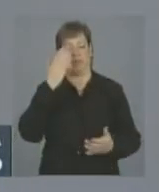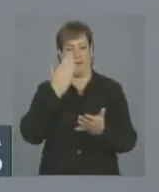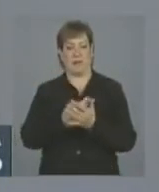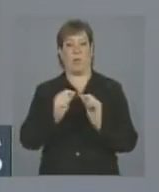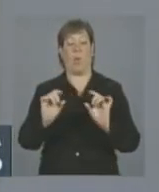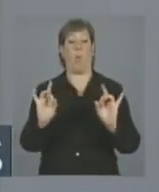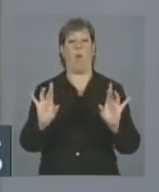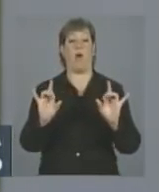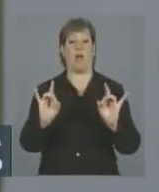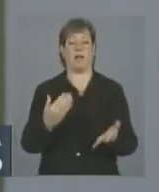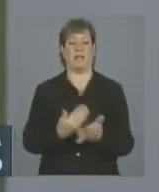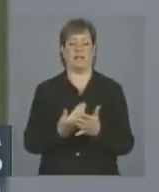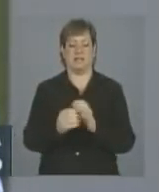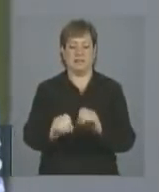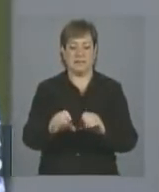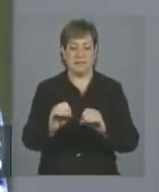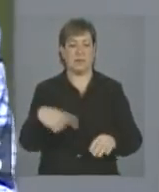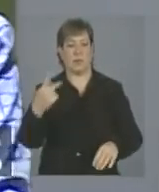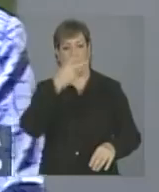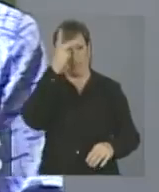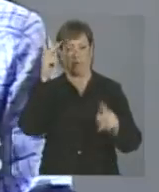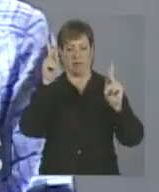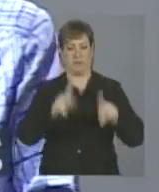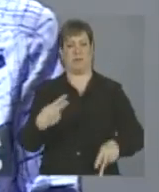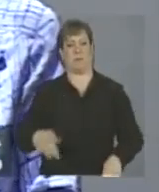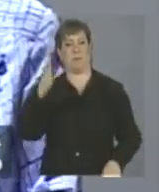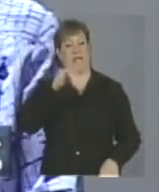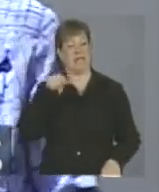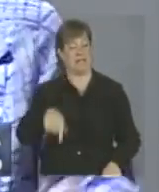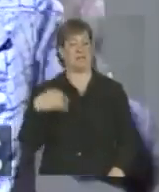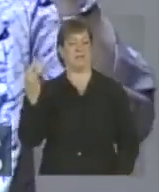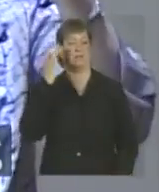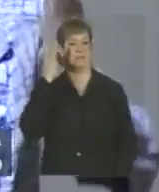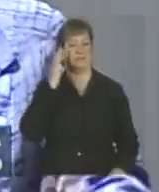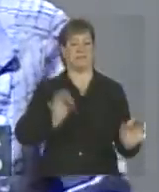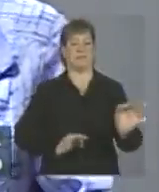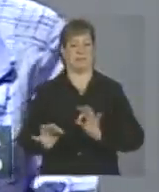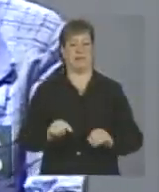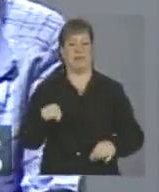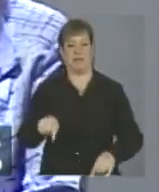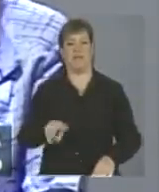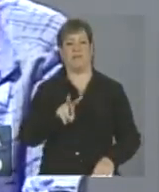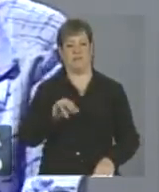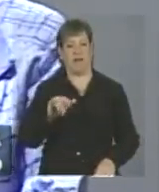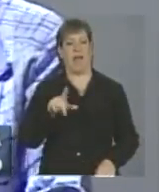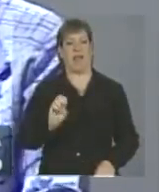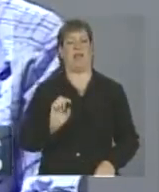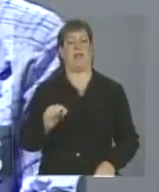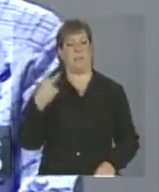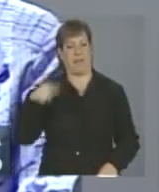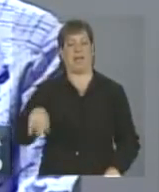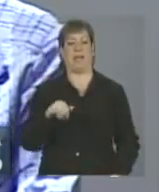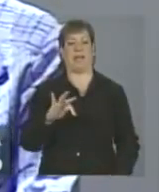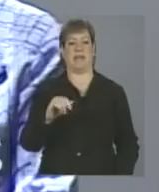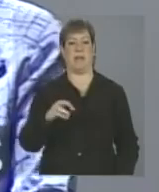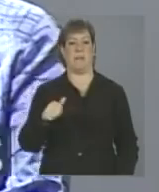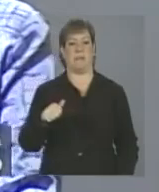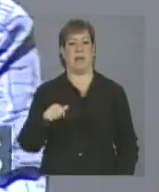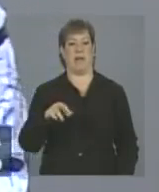na qualidade do ensino na população brasileira. Isso é o estratégico. E isso vale para o Itamaraty também.